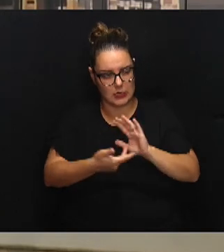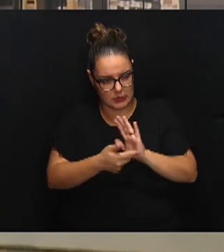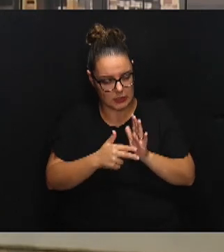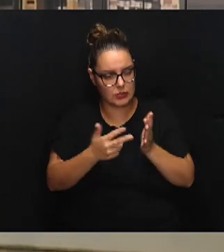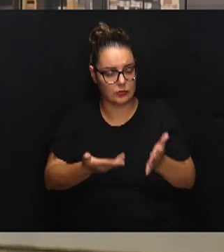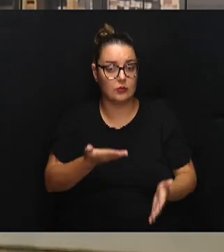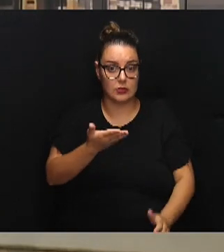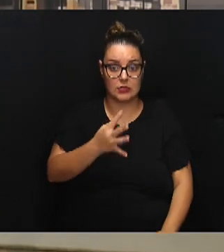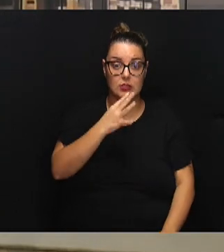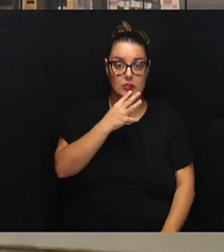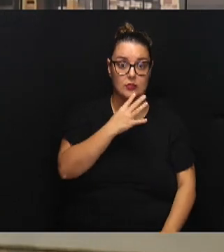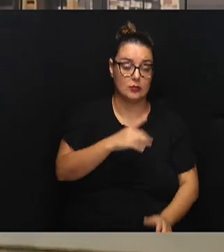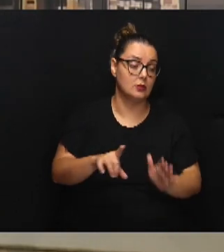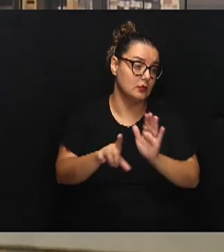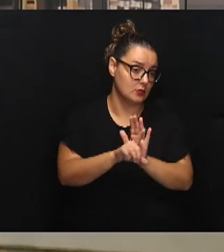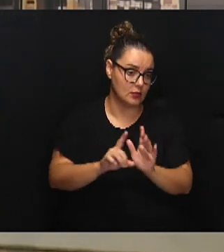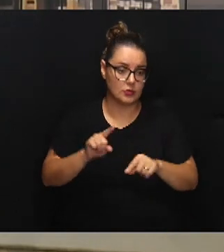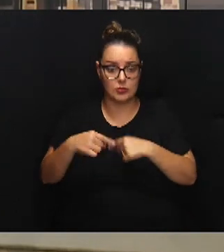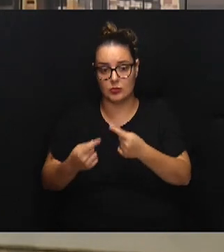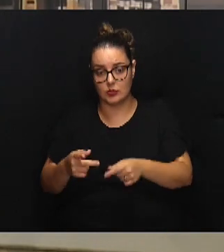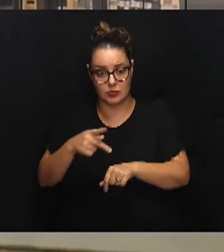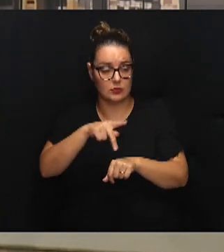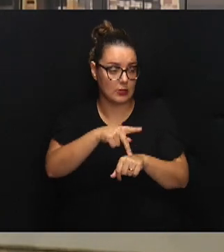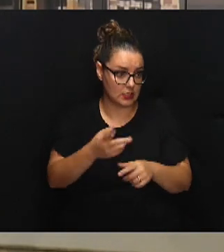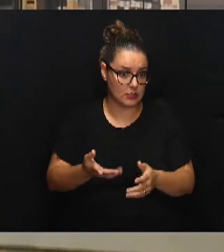que conhece também a legislação de outros países.